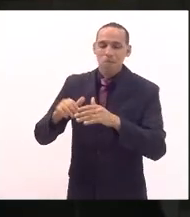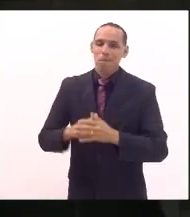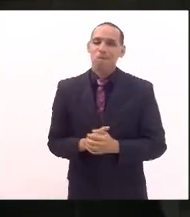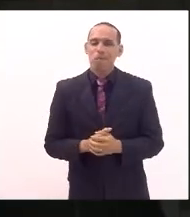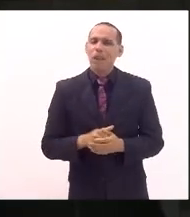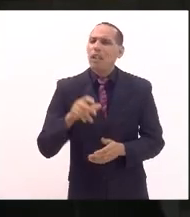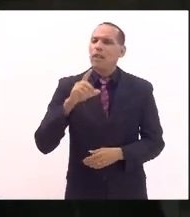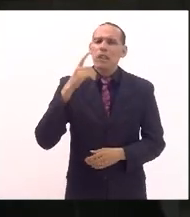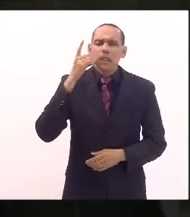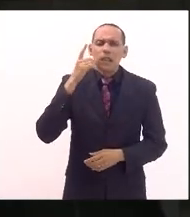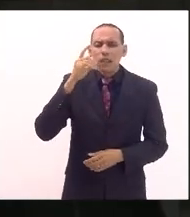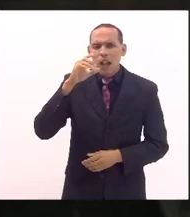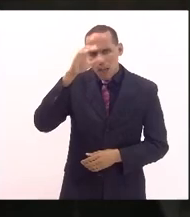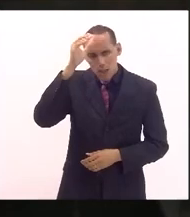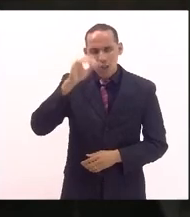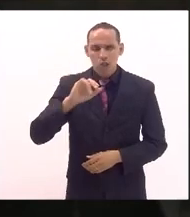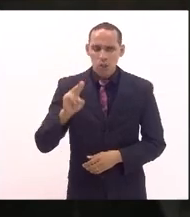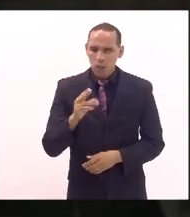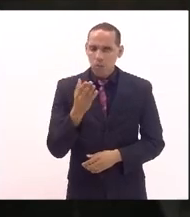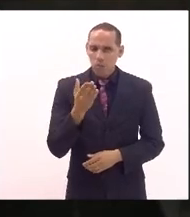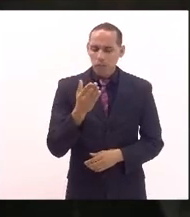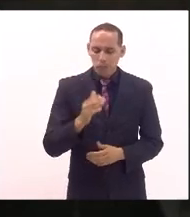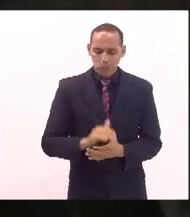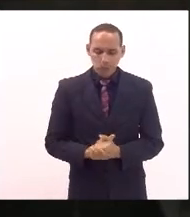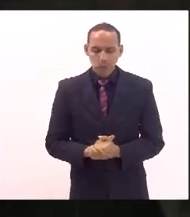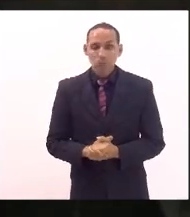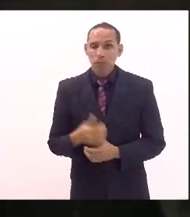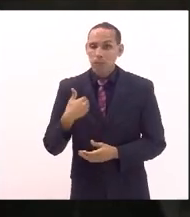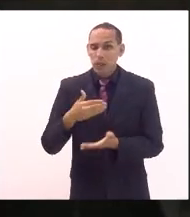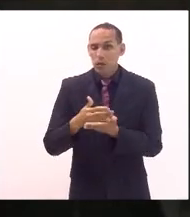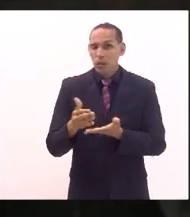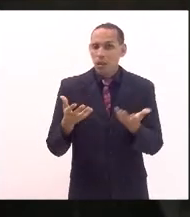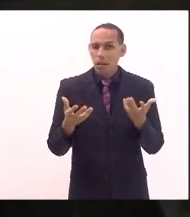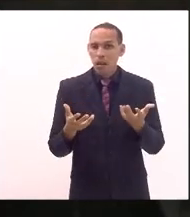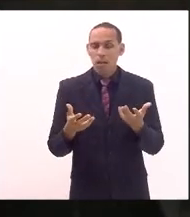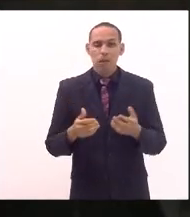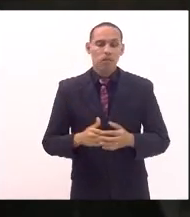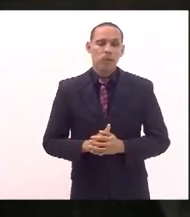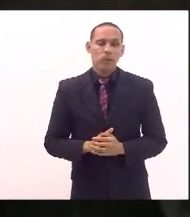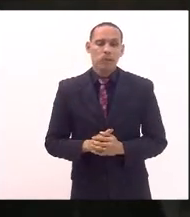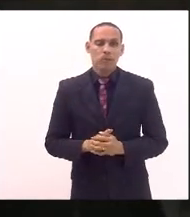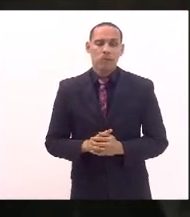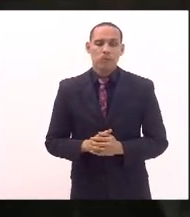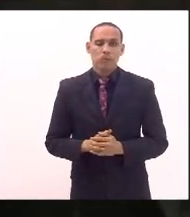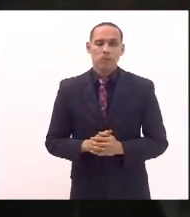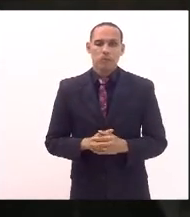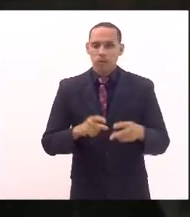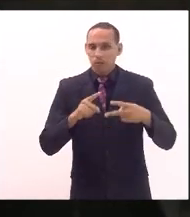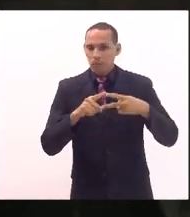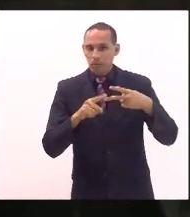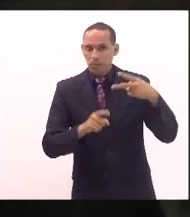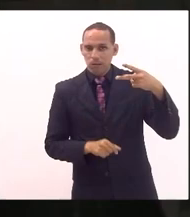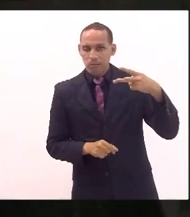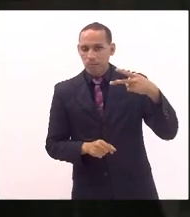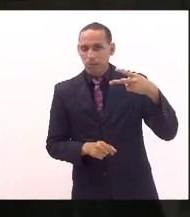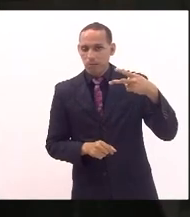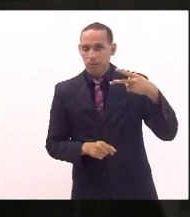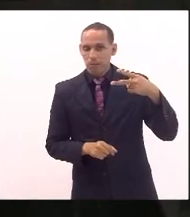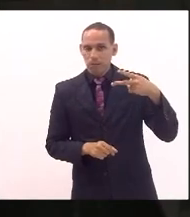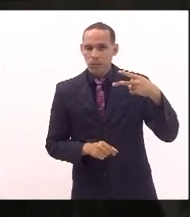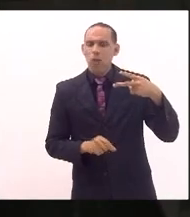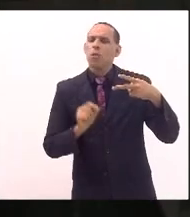o deputado a tia Ju eu quero o iniciar é com dois